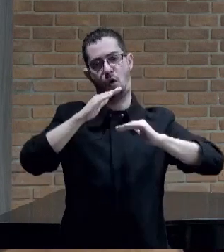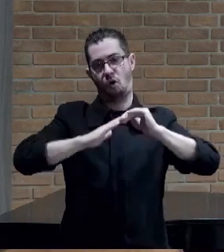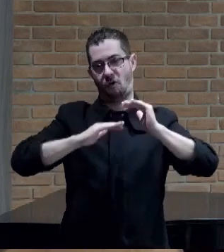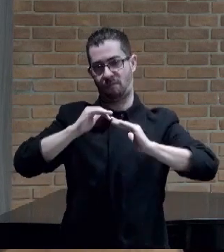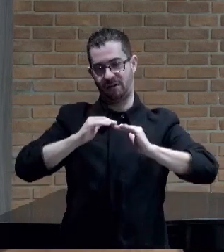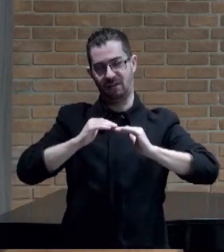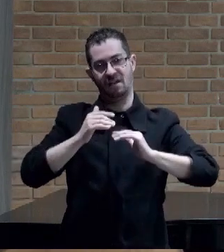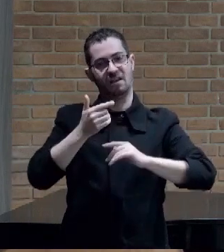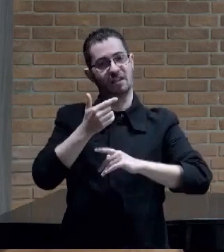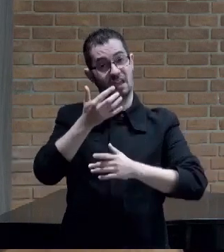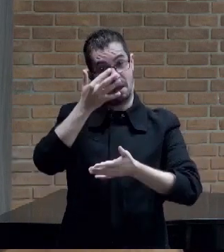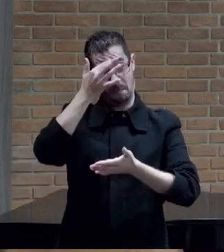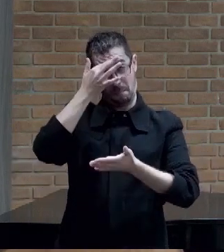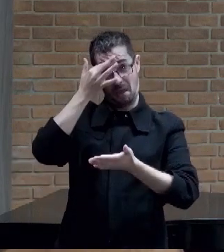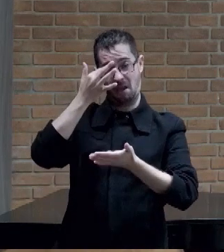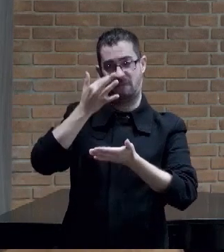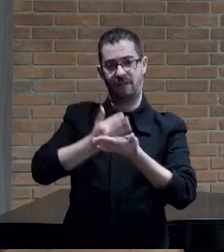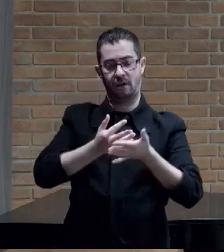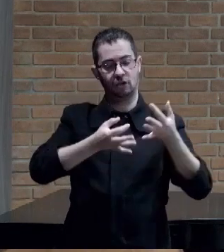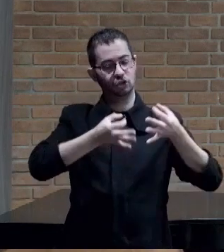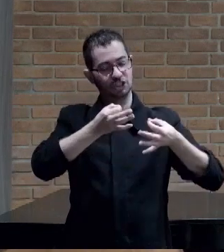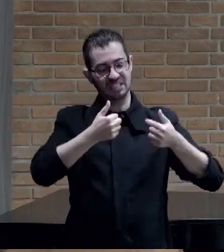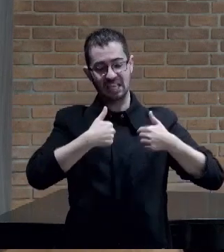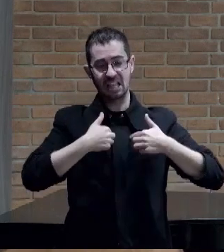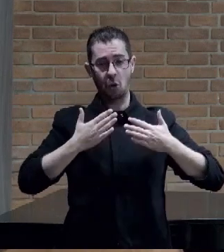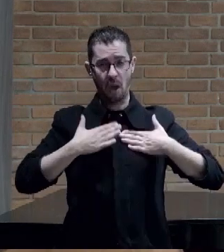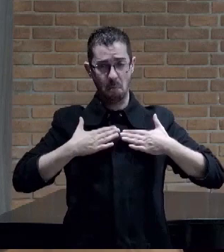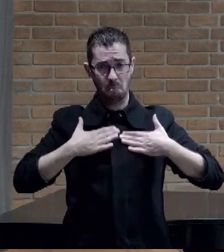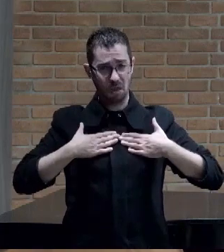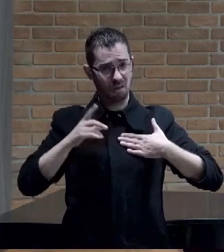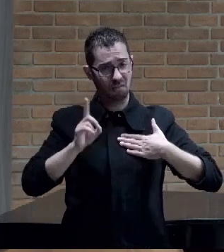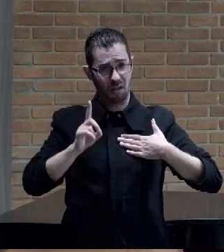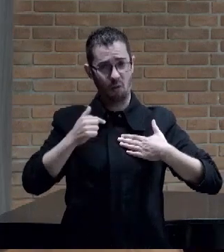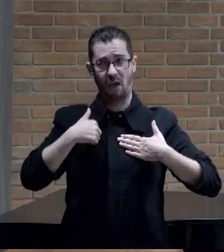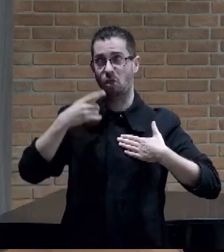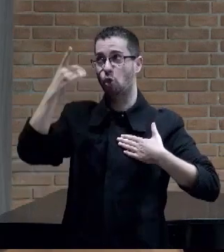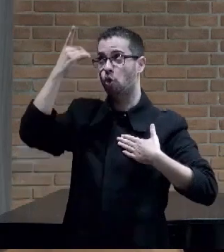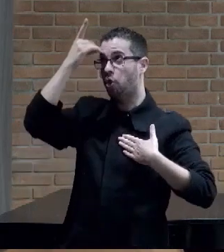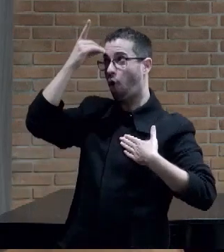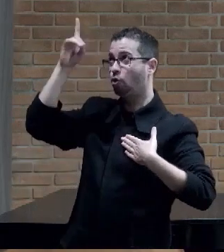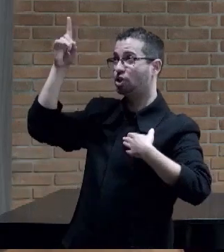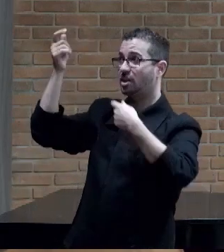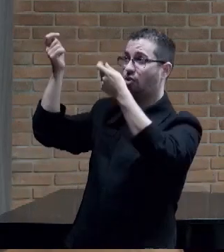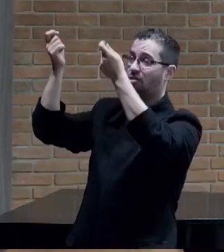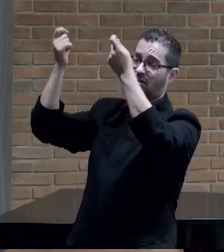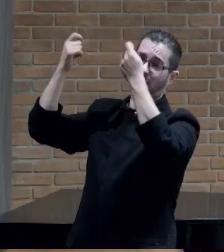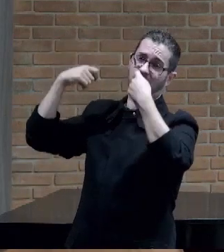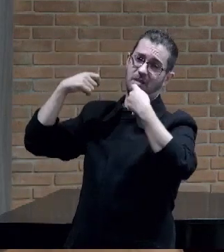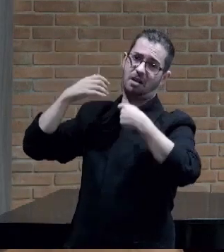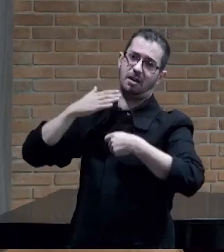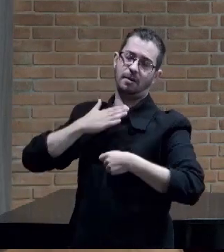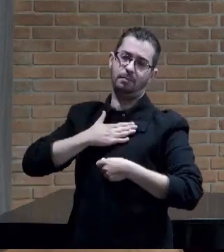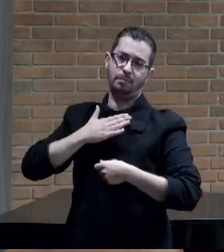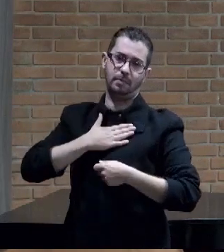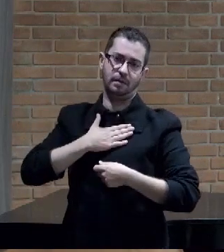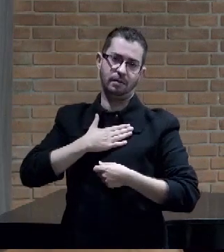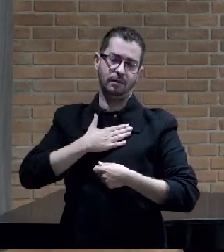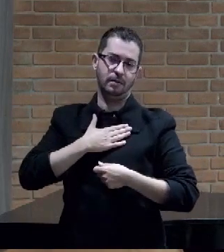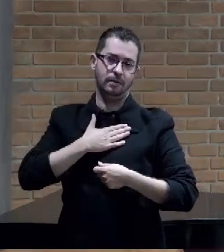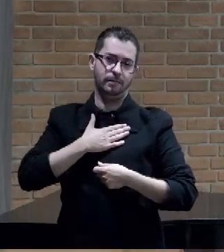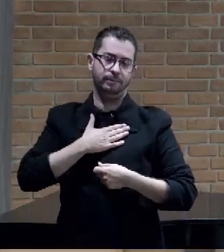justiça que não é nossa, que é dom de Deus, que vem de Deus, que é imputada a nós sem observar a